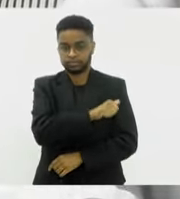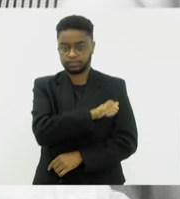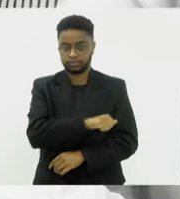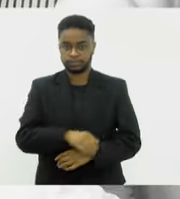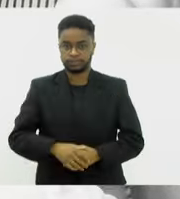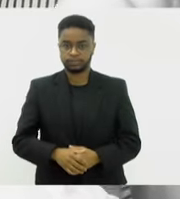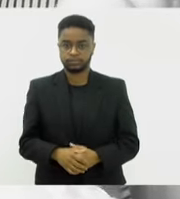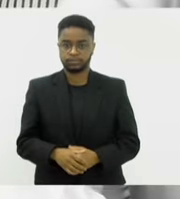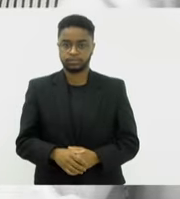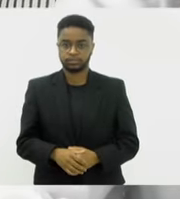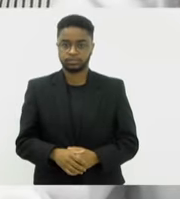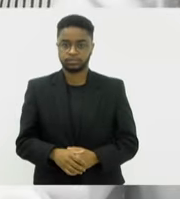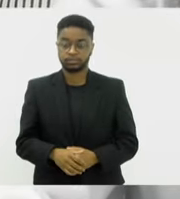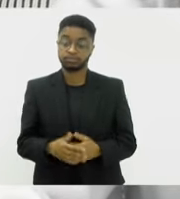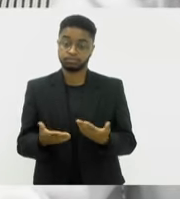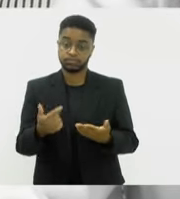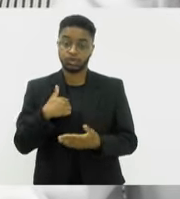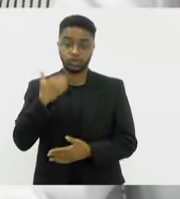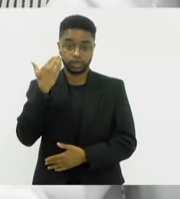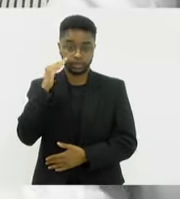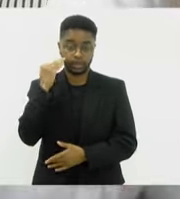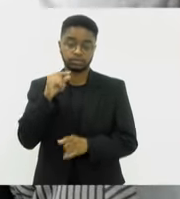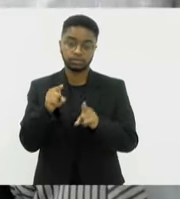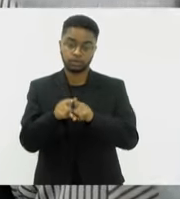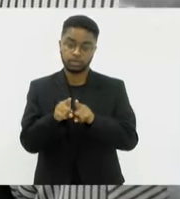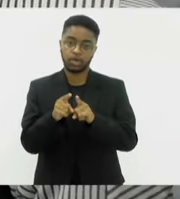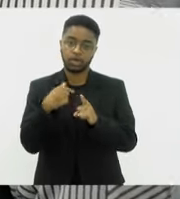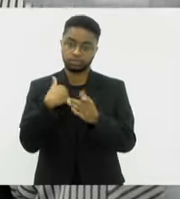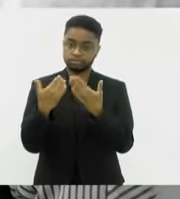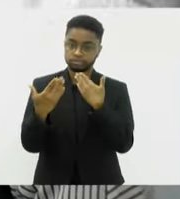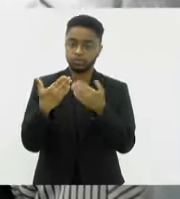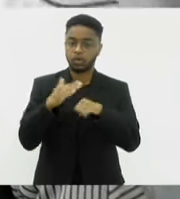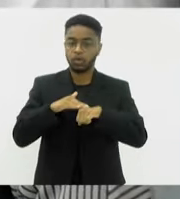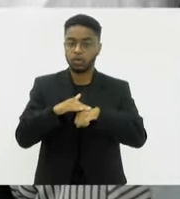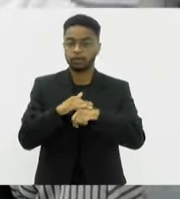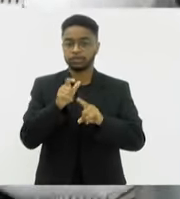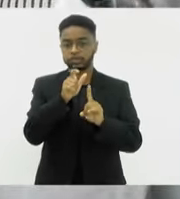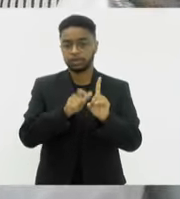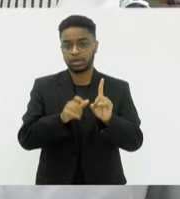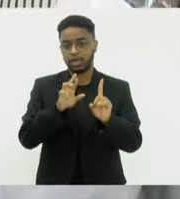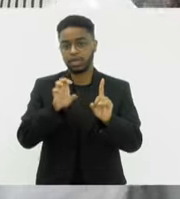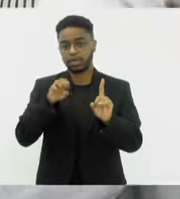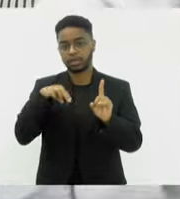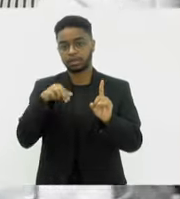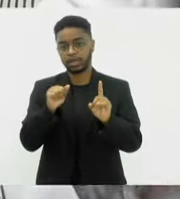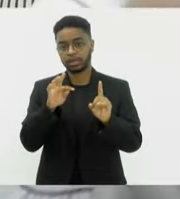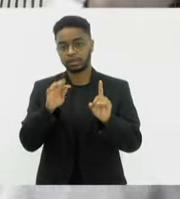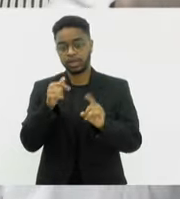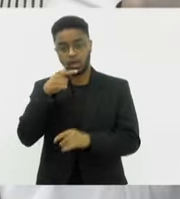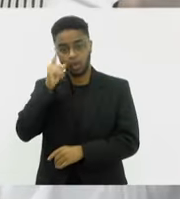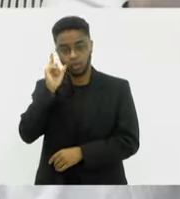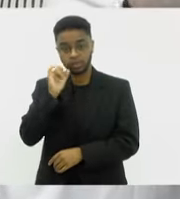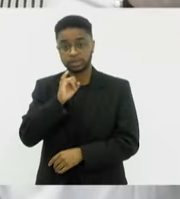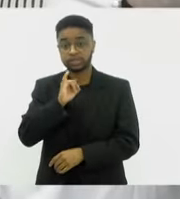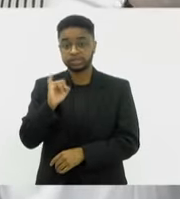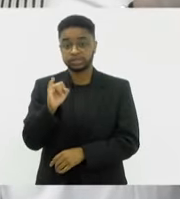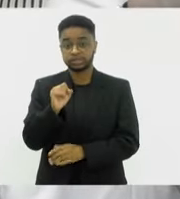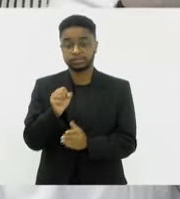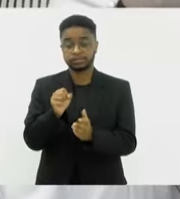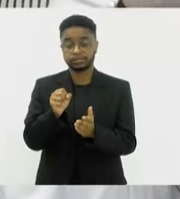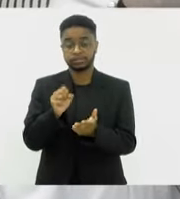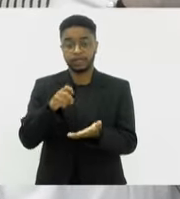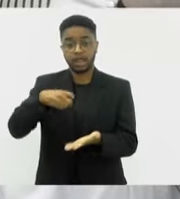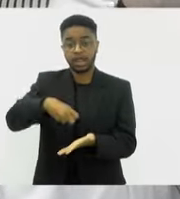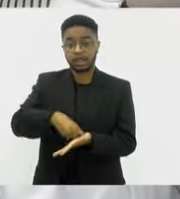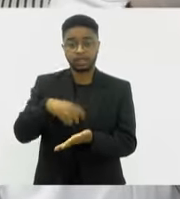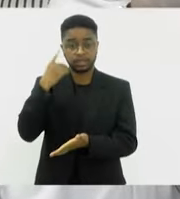também compreendo perfeitamente, que também conversei muito com Renata ontem, sobre você punir uma deputada